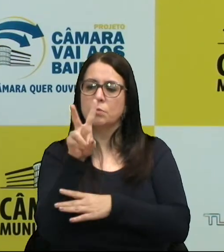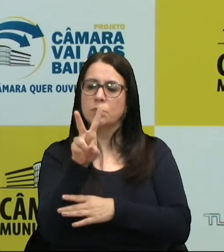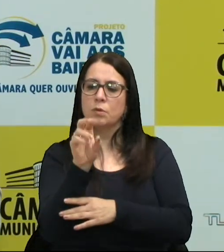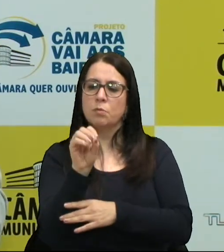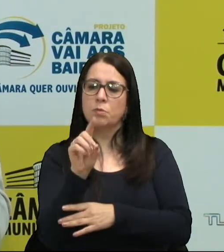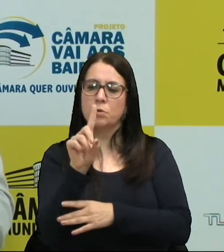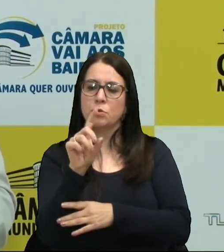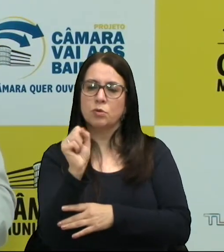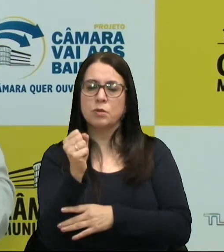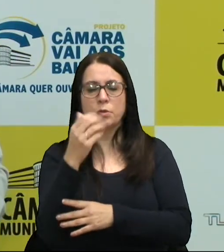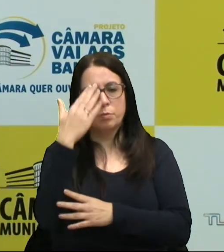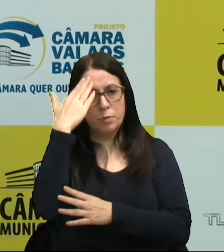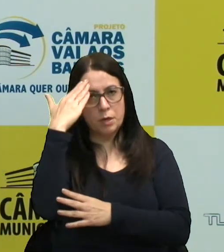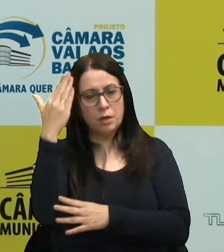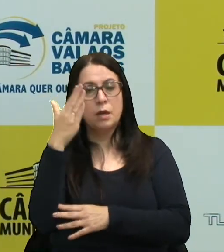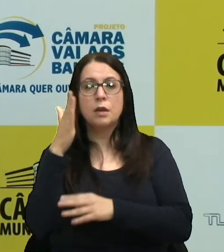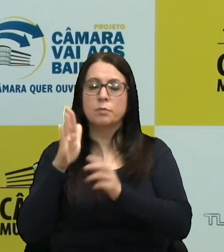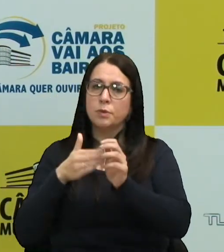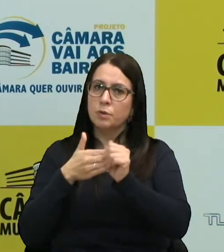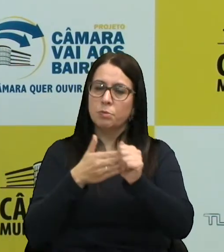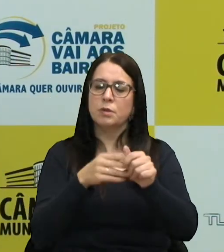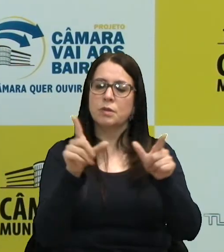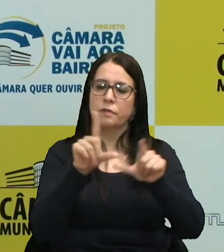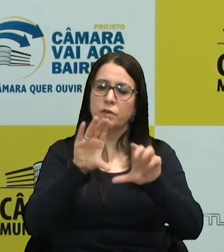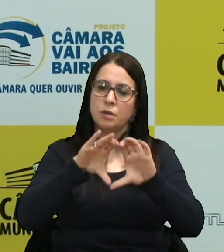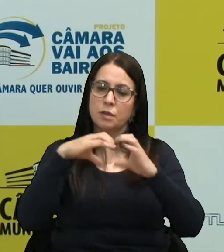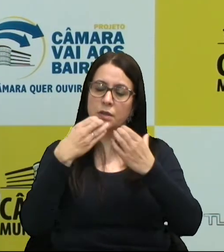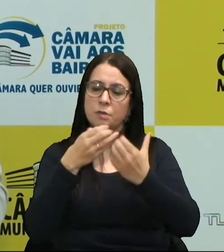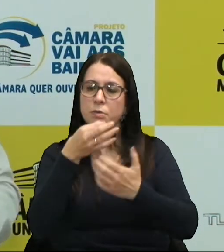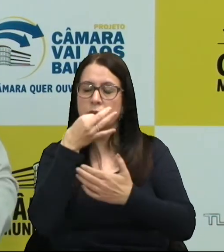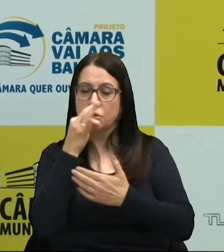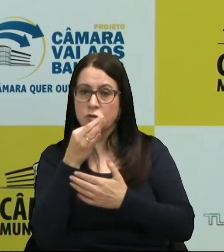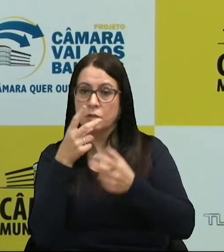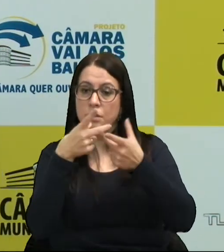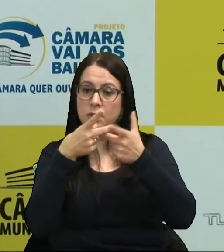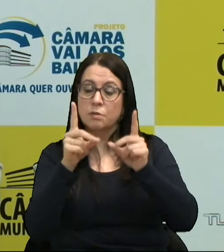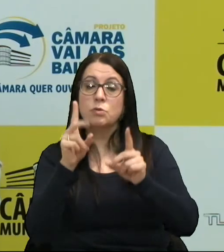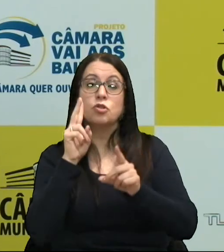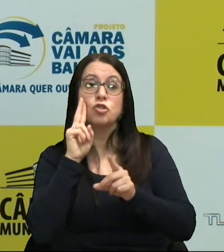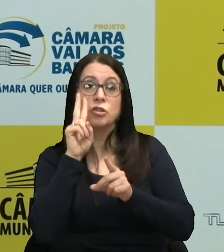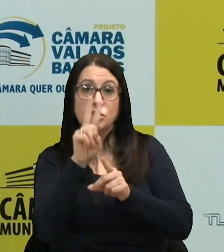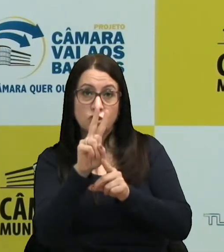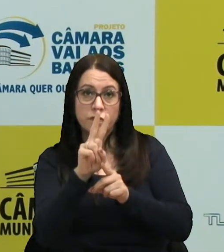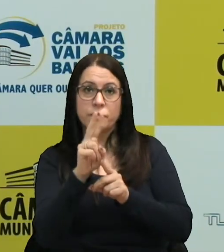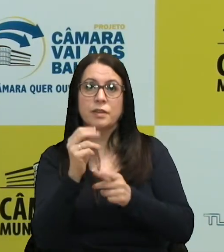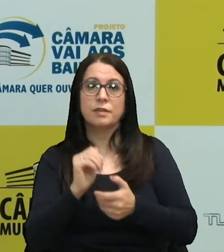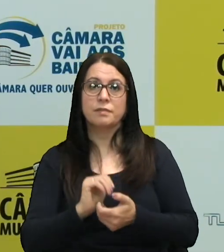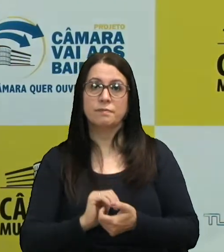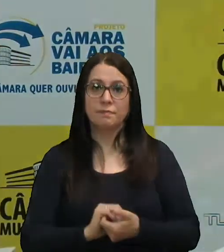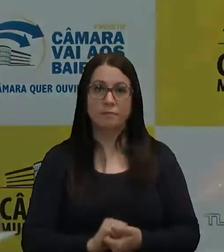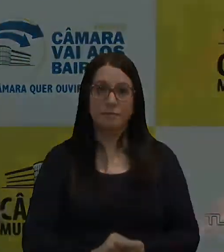2018. Muito obrigado pela sua companhia. TV Câmara Caxias, democracia que a gente vê.